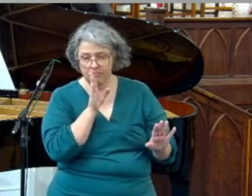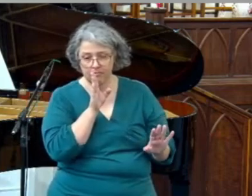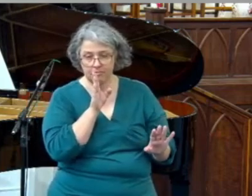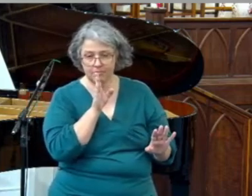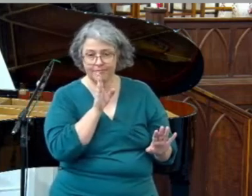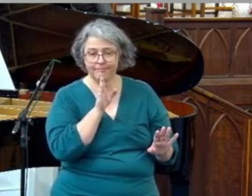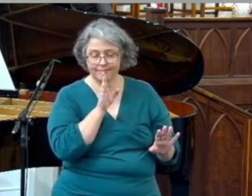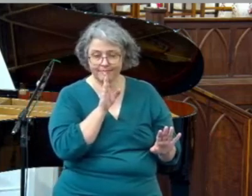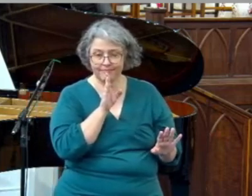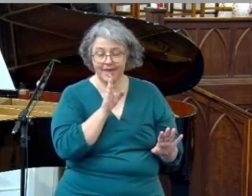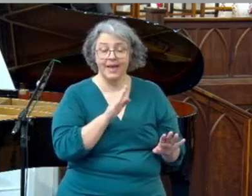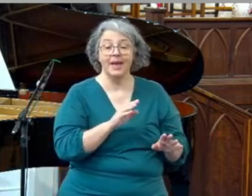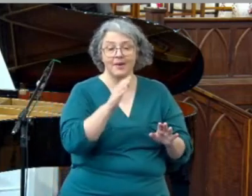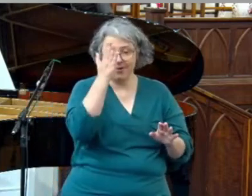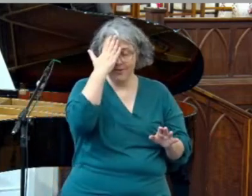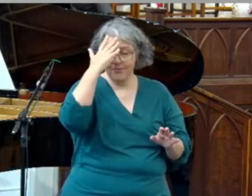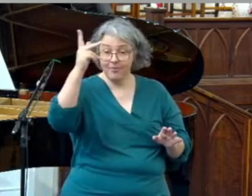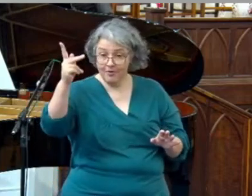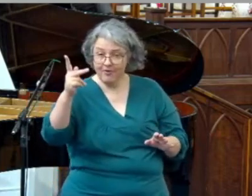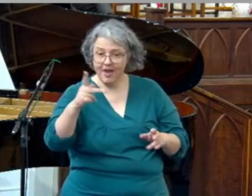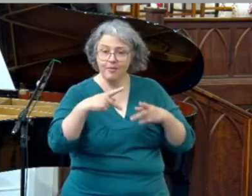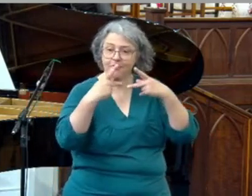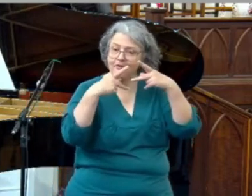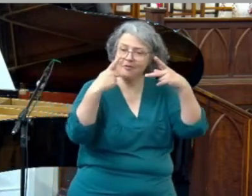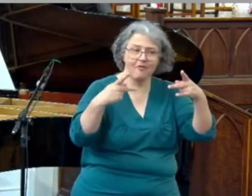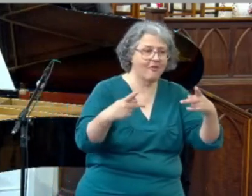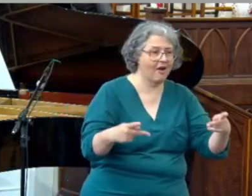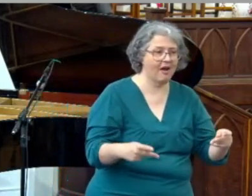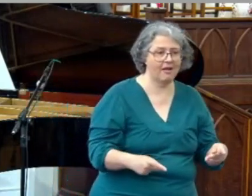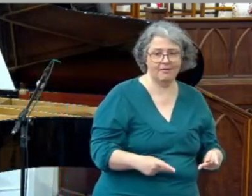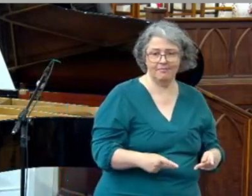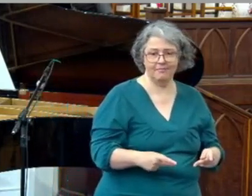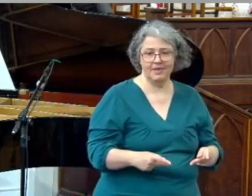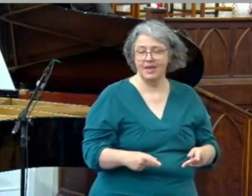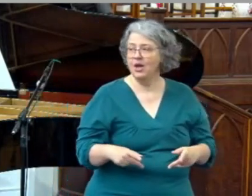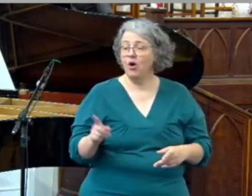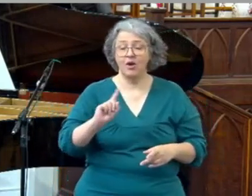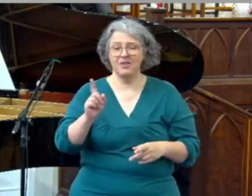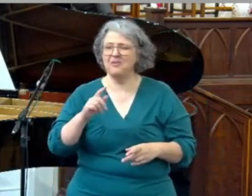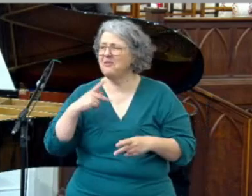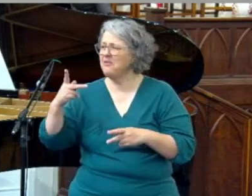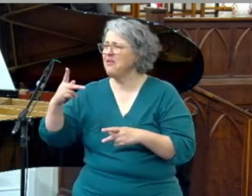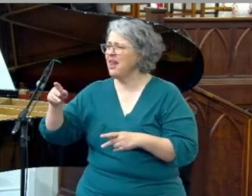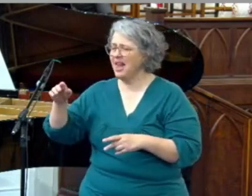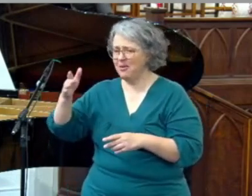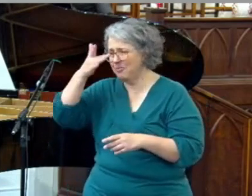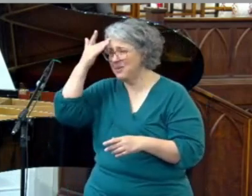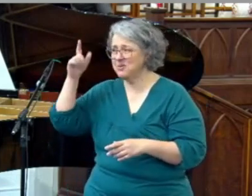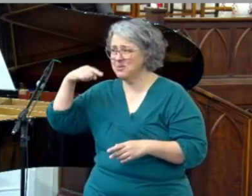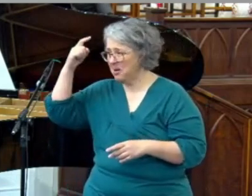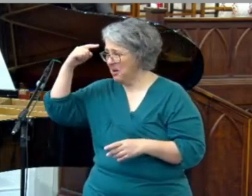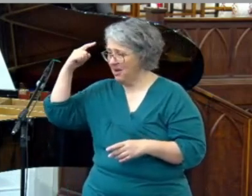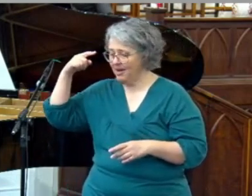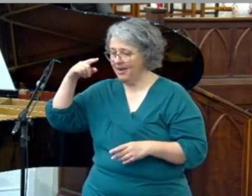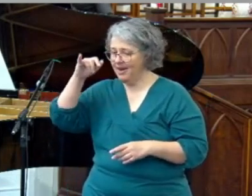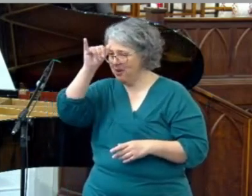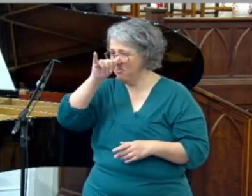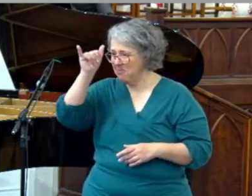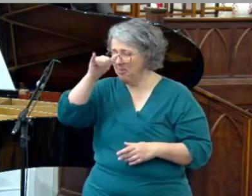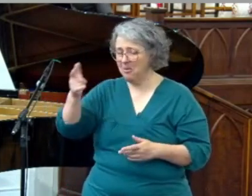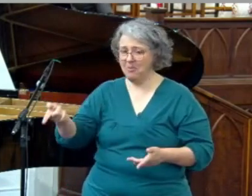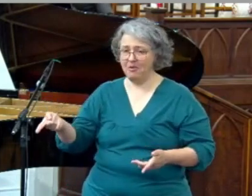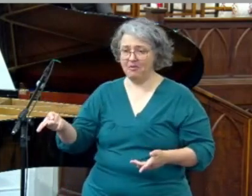quando lemos: não fale com um tolo, porque ele desprezará a sabedoria das suas palavras.